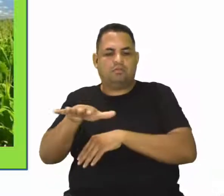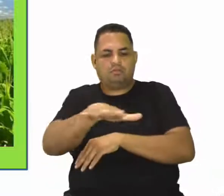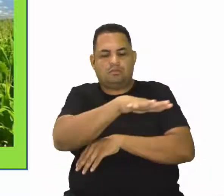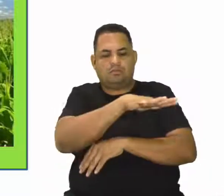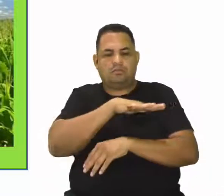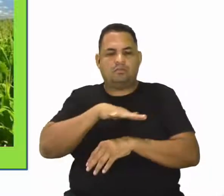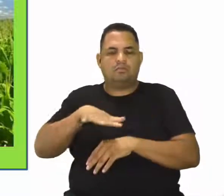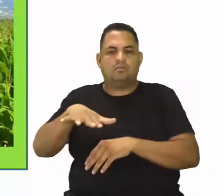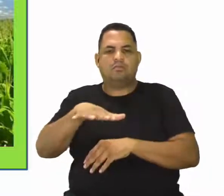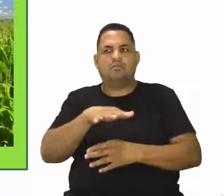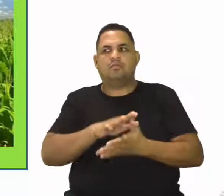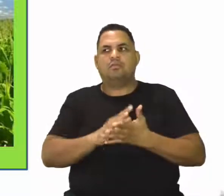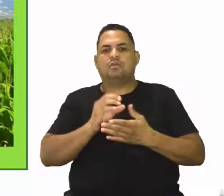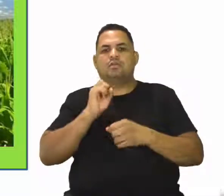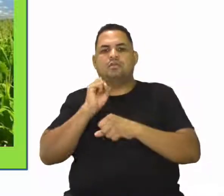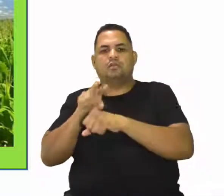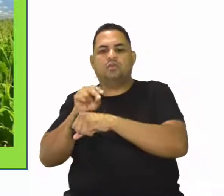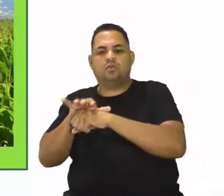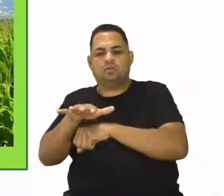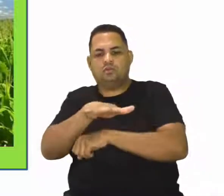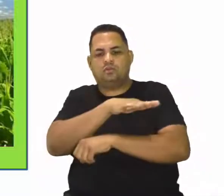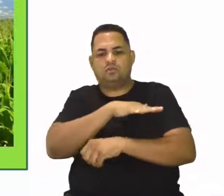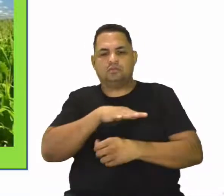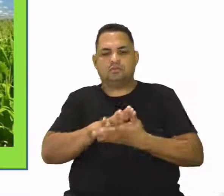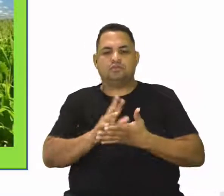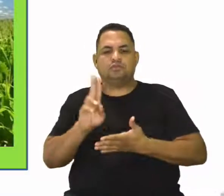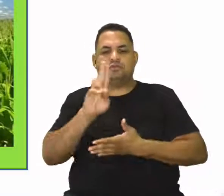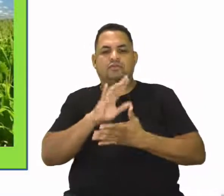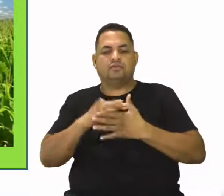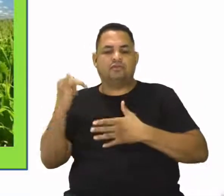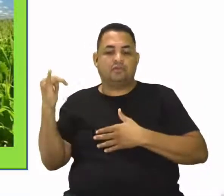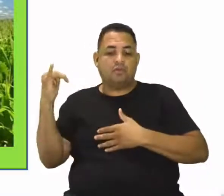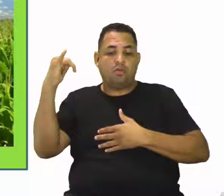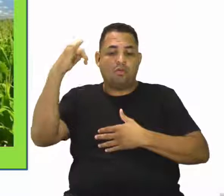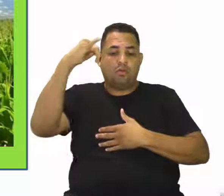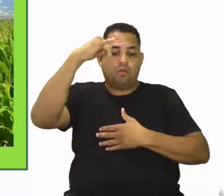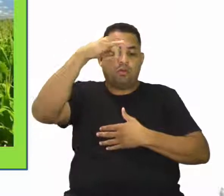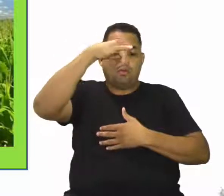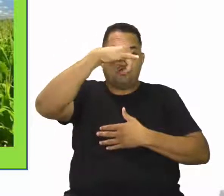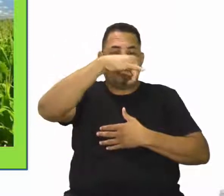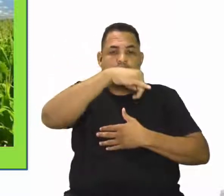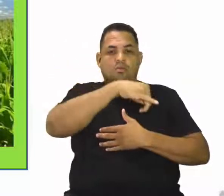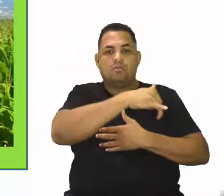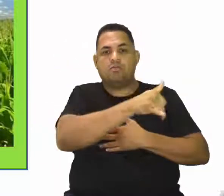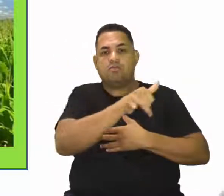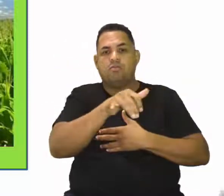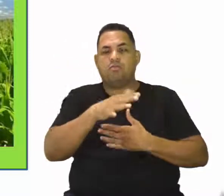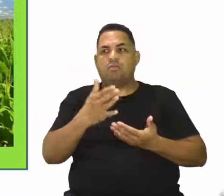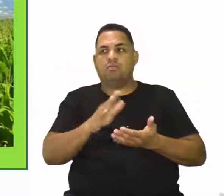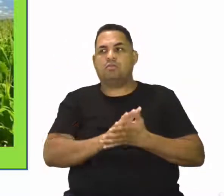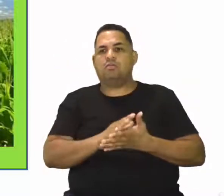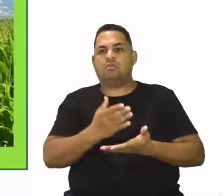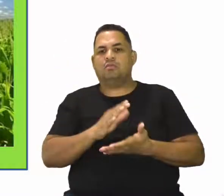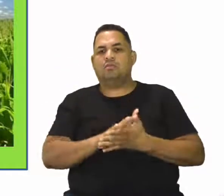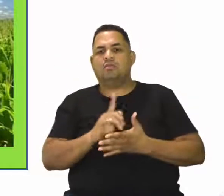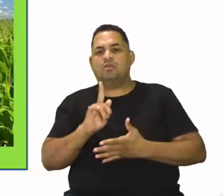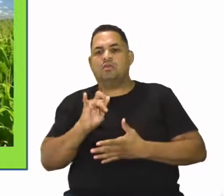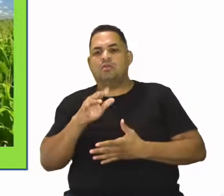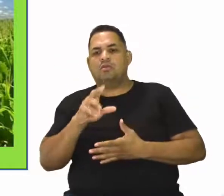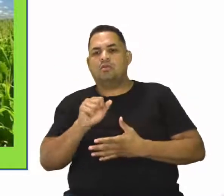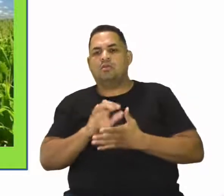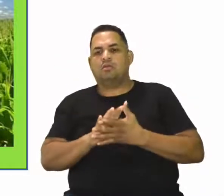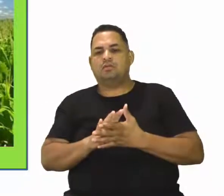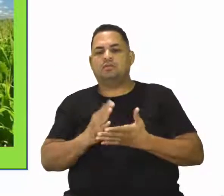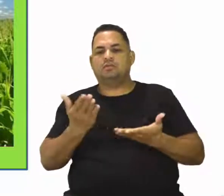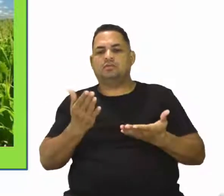Até então, se pulverizava com os aviões, né? Eu passava ali para o estado de Goiás, Mato